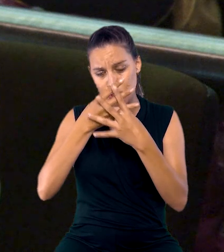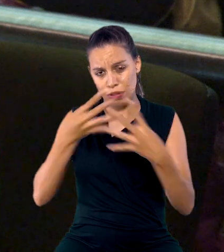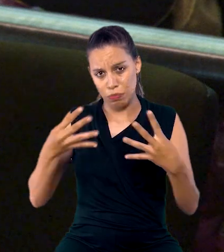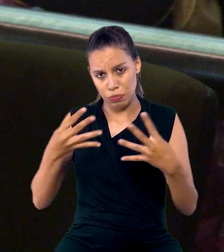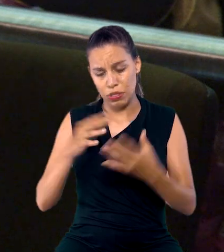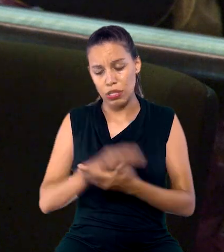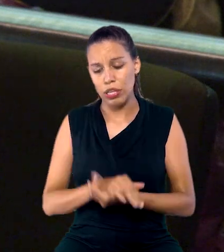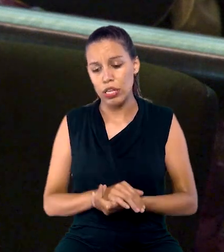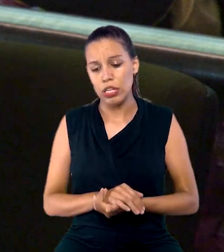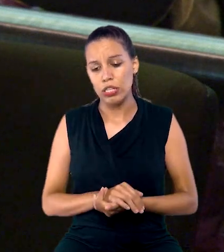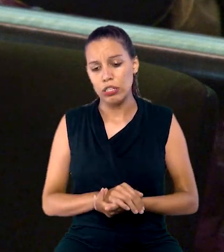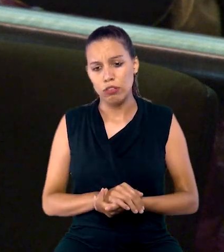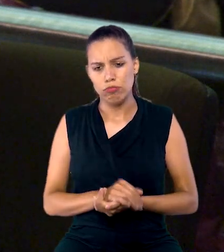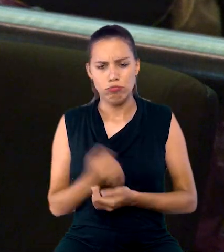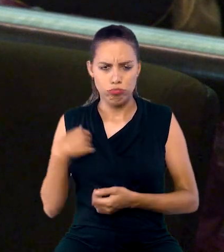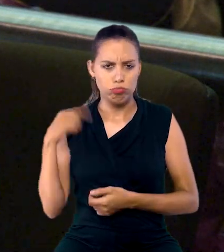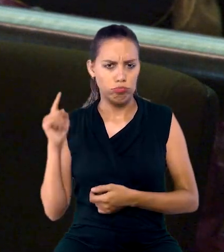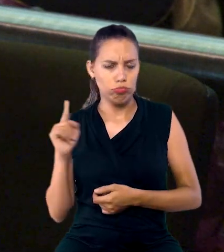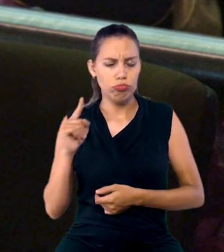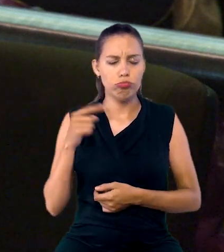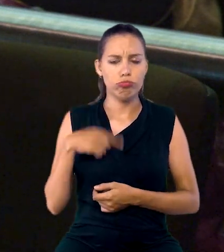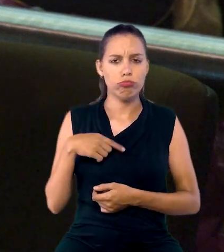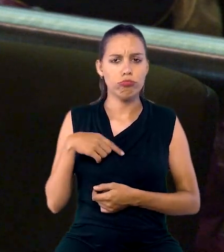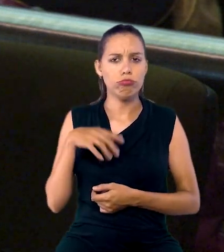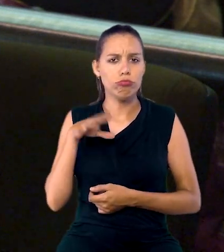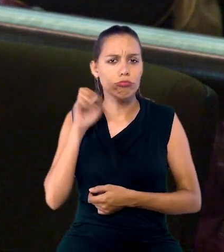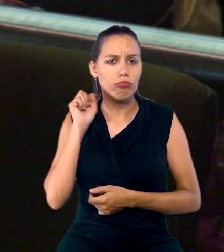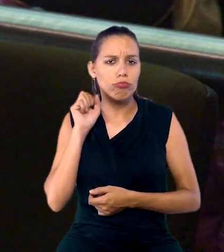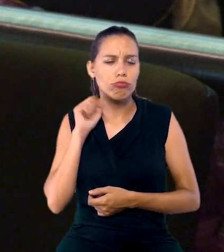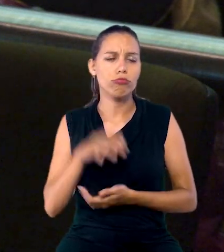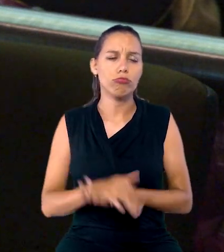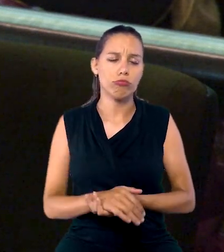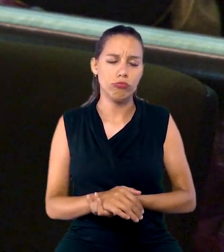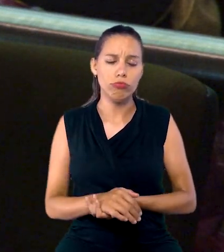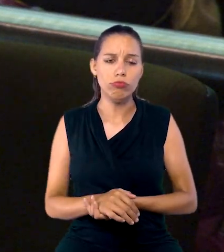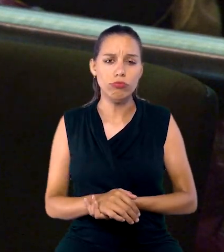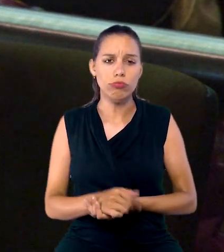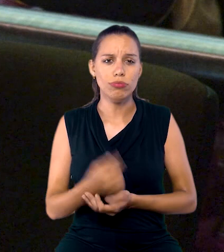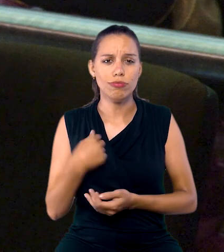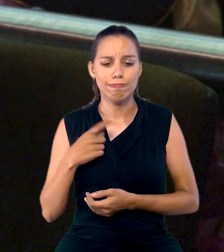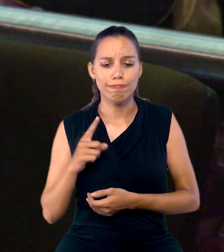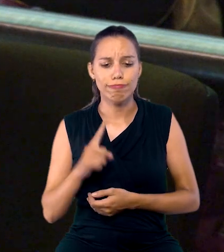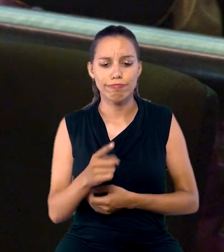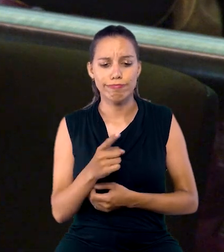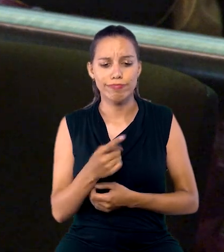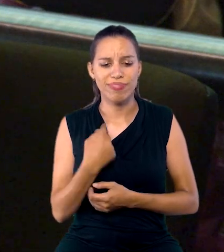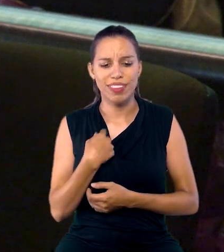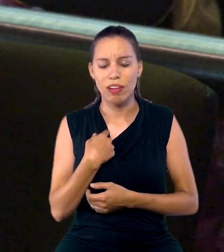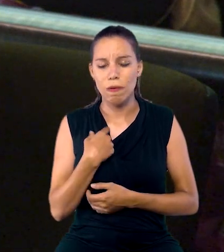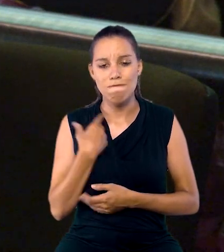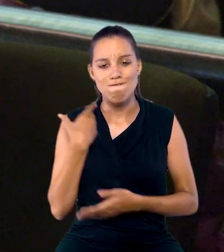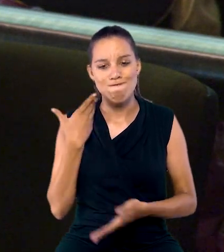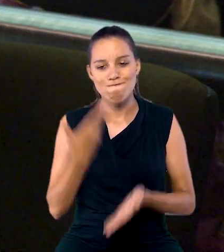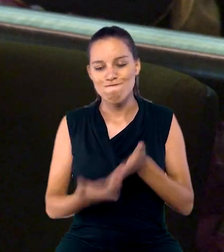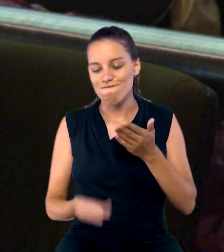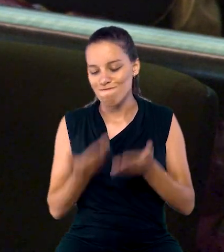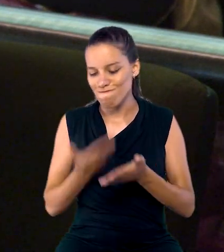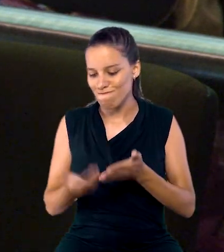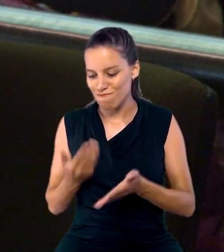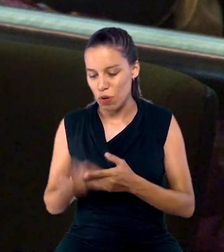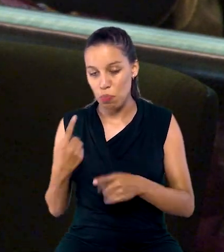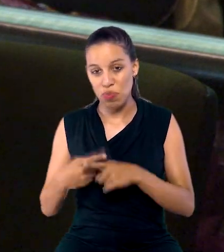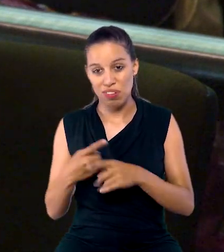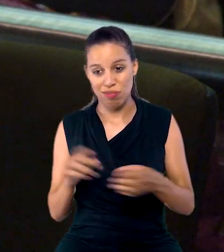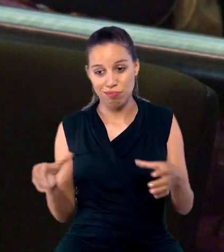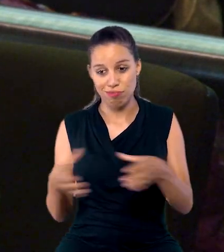escuta também, né? E eu venho fracassando naquilo que eu escutei, que era